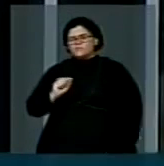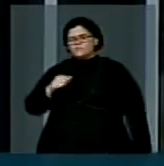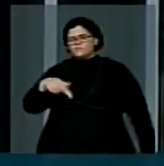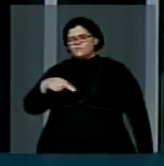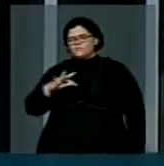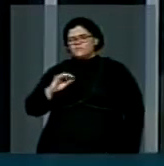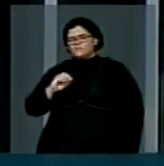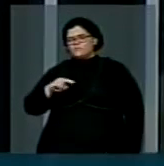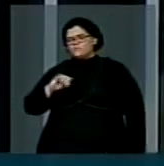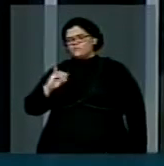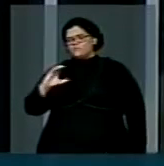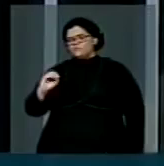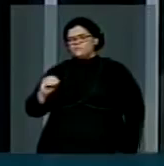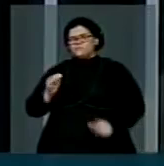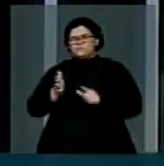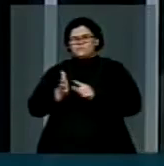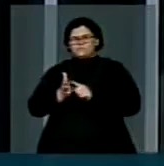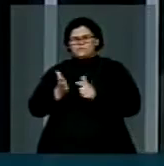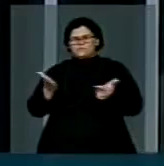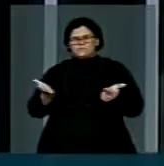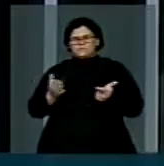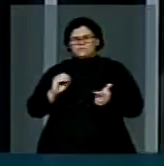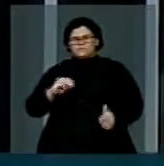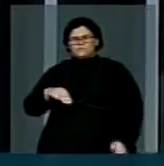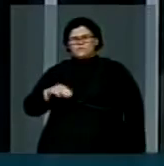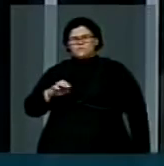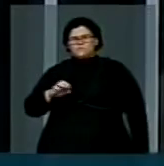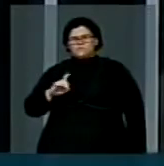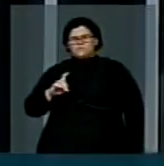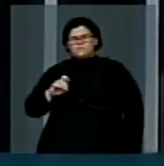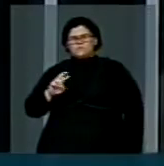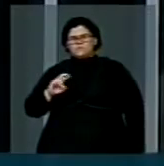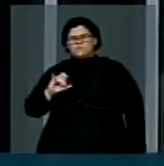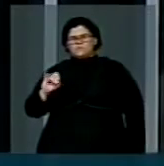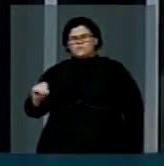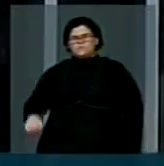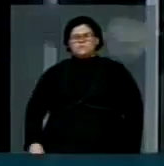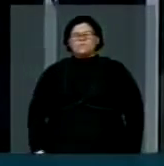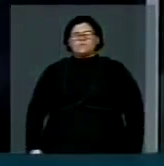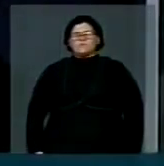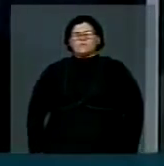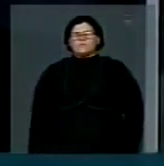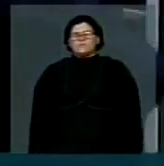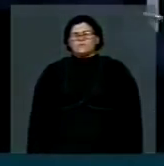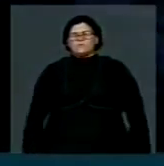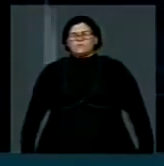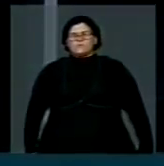no Brasil, publicado no Jornal do Comércio, de 8 de maio de 2014.